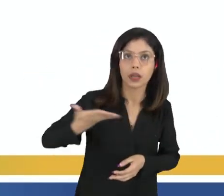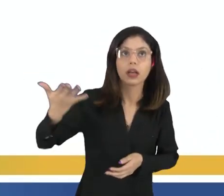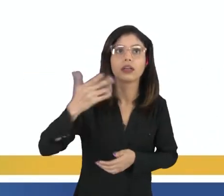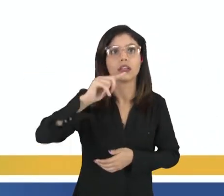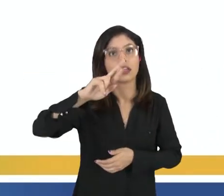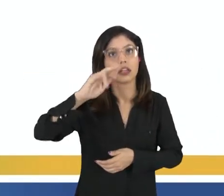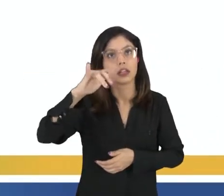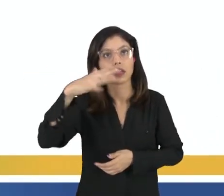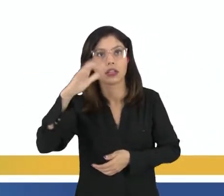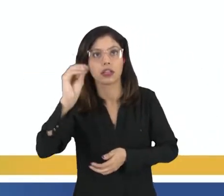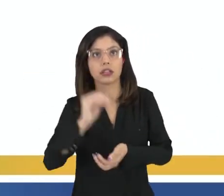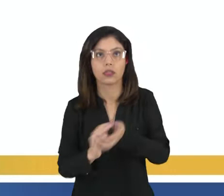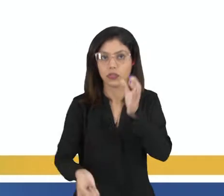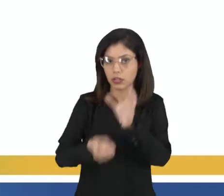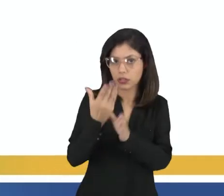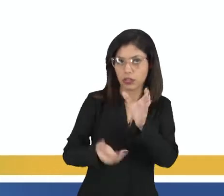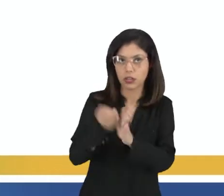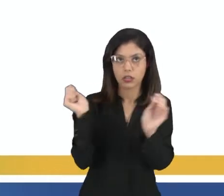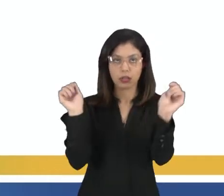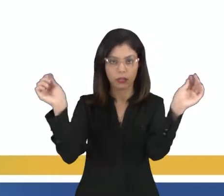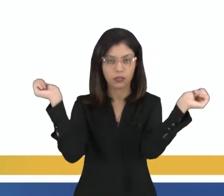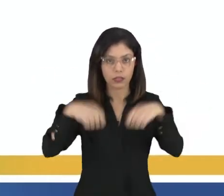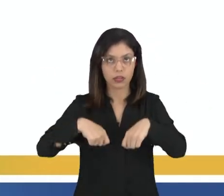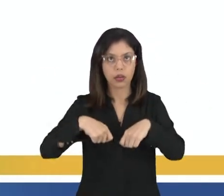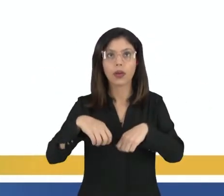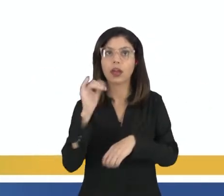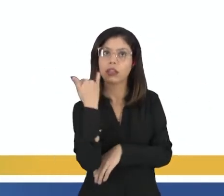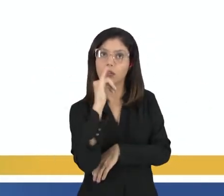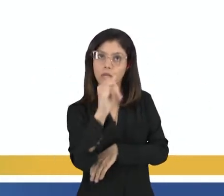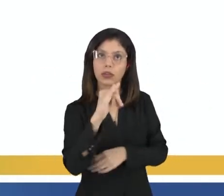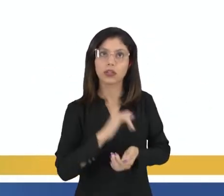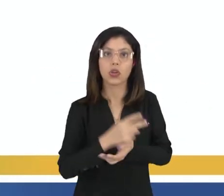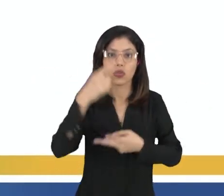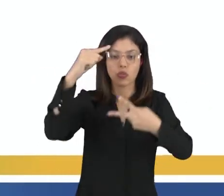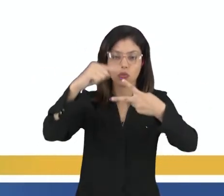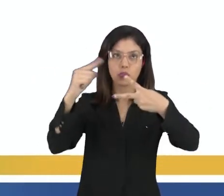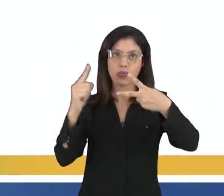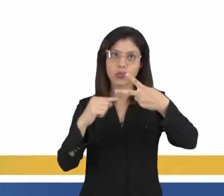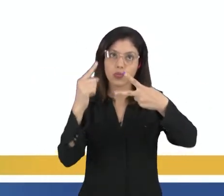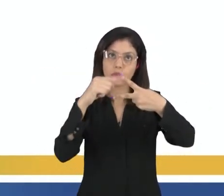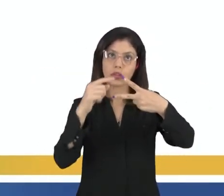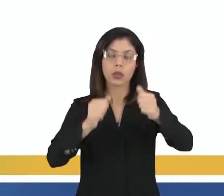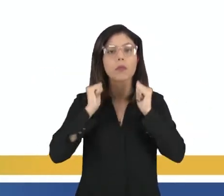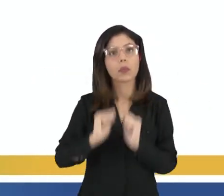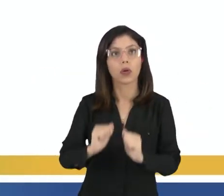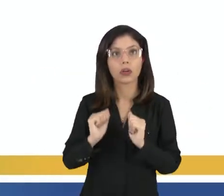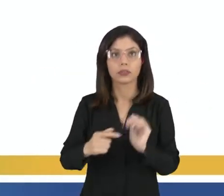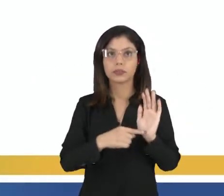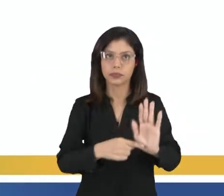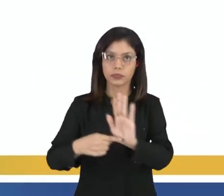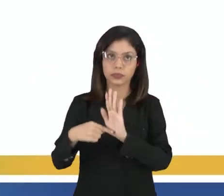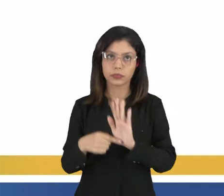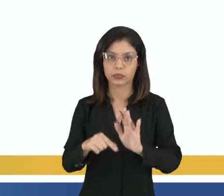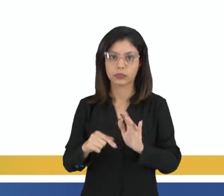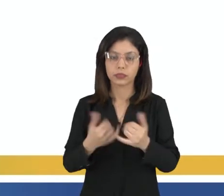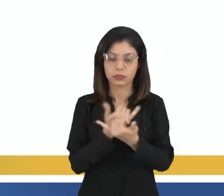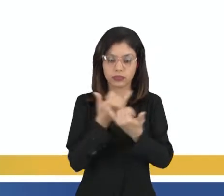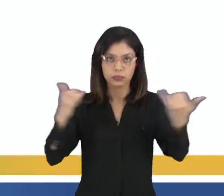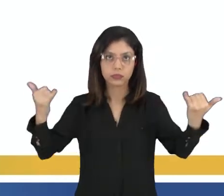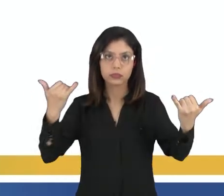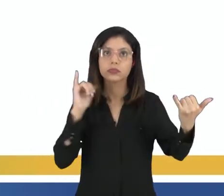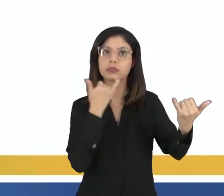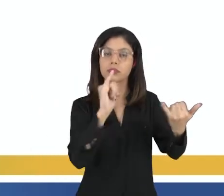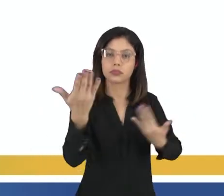energia baseada na geração de diferença de potencial elétrico entre dois pontos, que permitem estabelecer